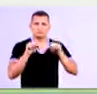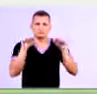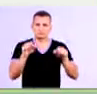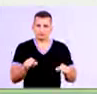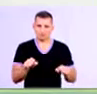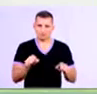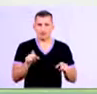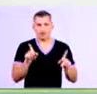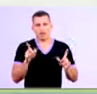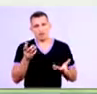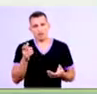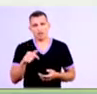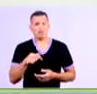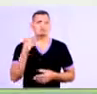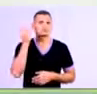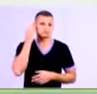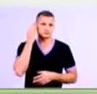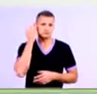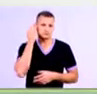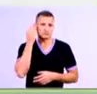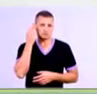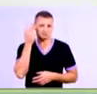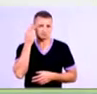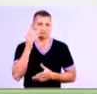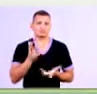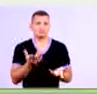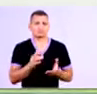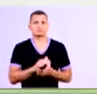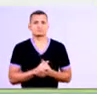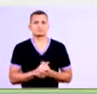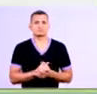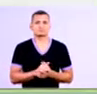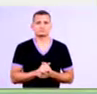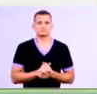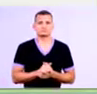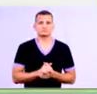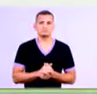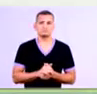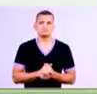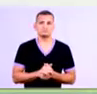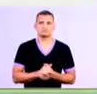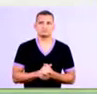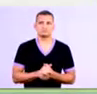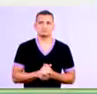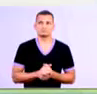abordagem tradicional. Na abordagem tradicional, as pessoas